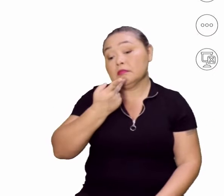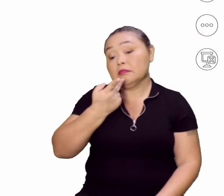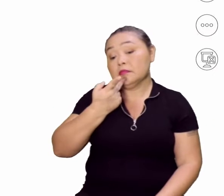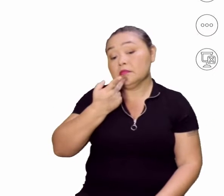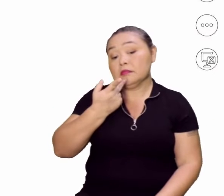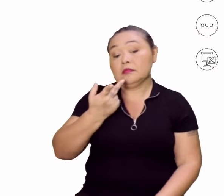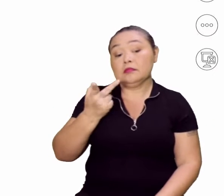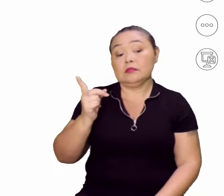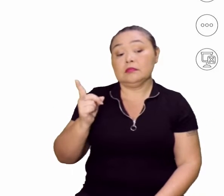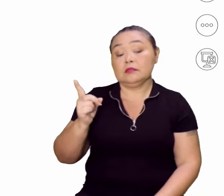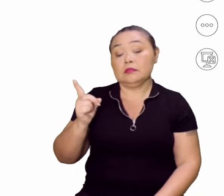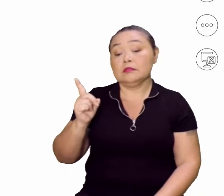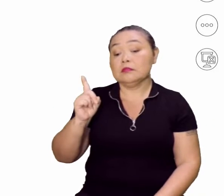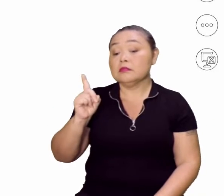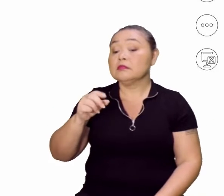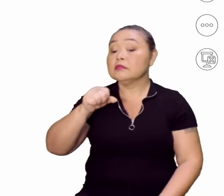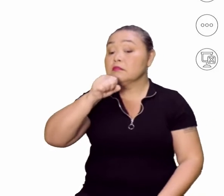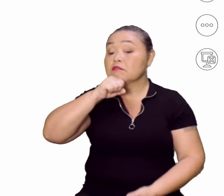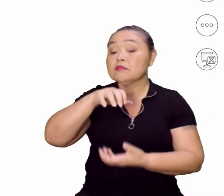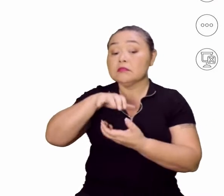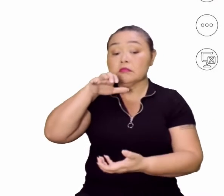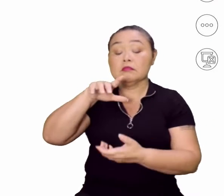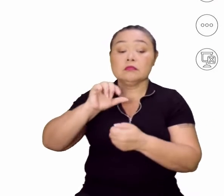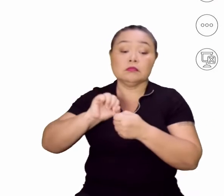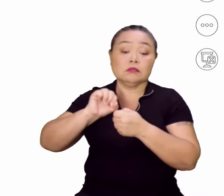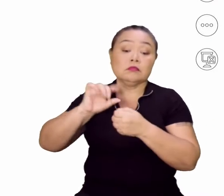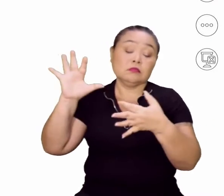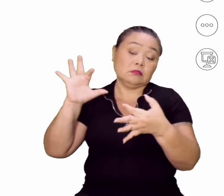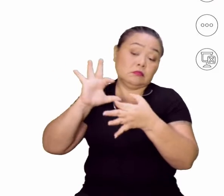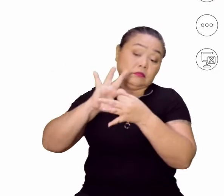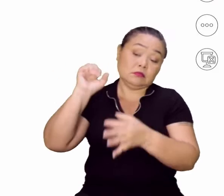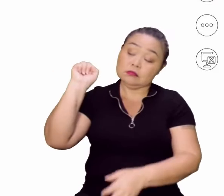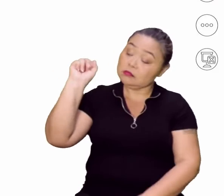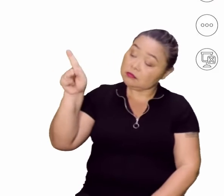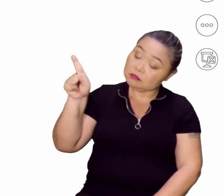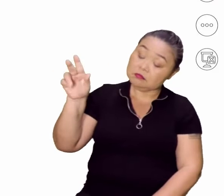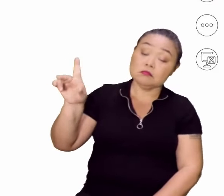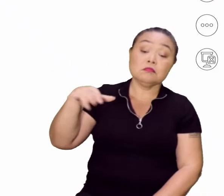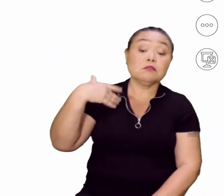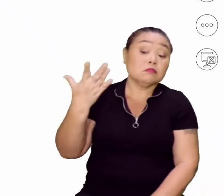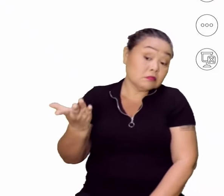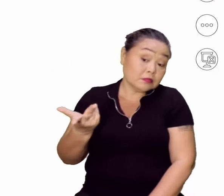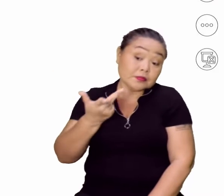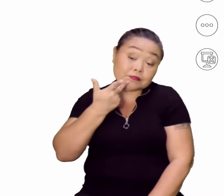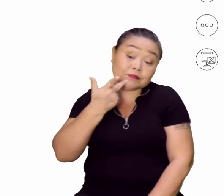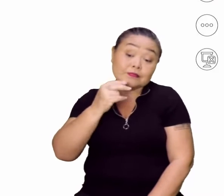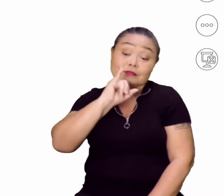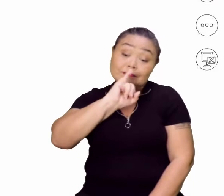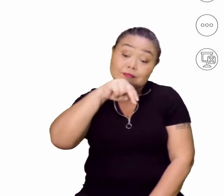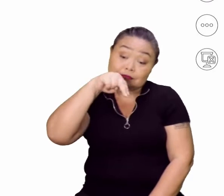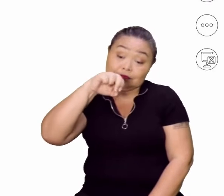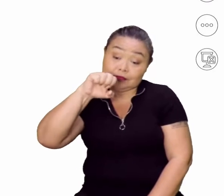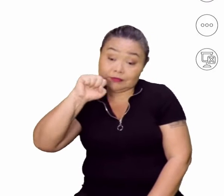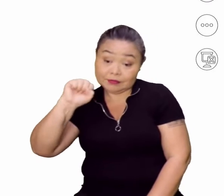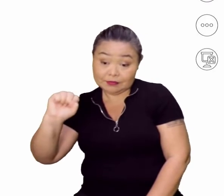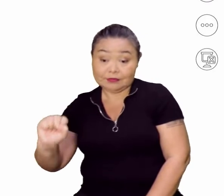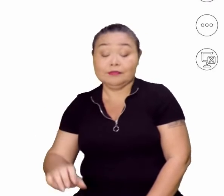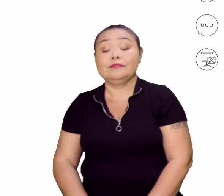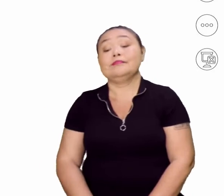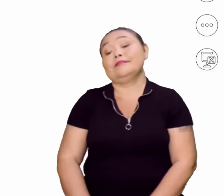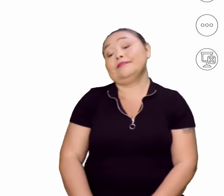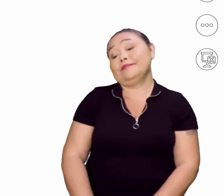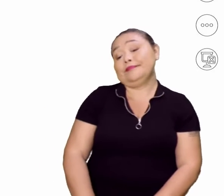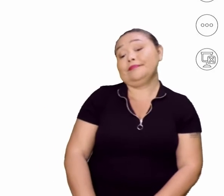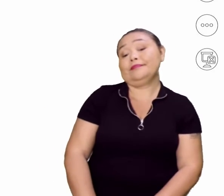fazendo propostas devido ao envelhecimento da população, tem a ver com a Previdência Social, com o famoso INSS, Jorginho. É isso